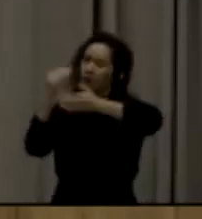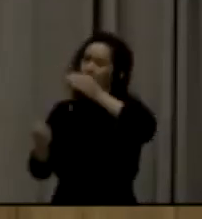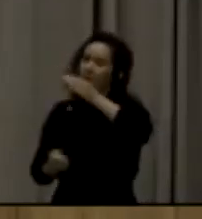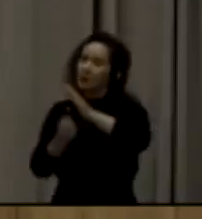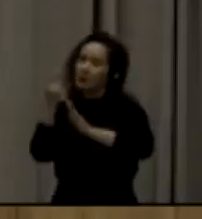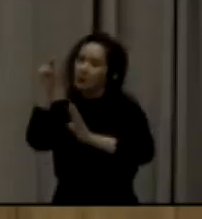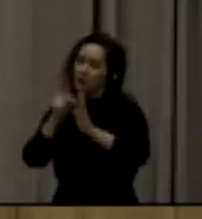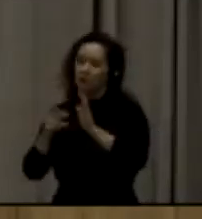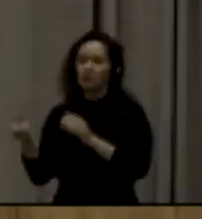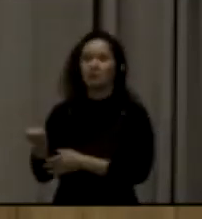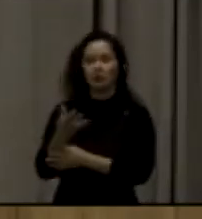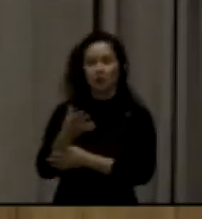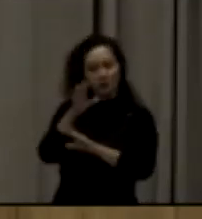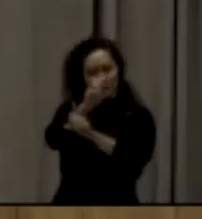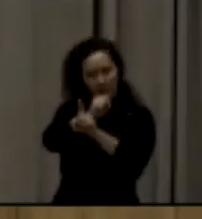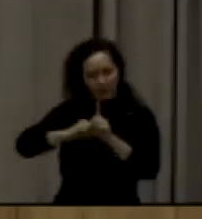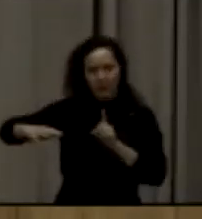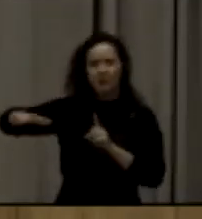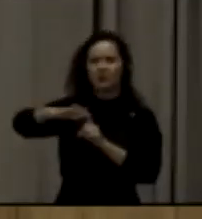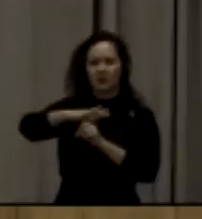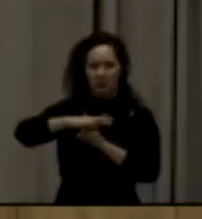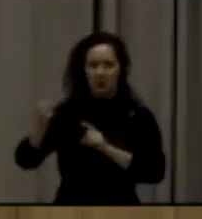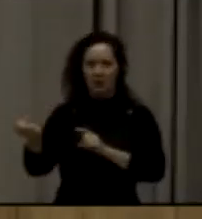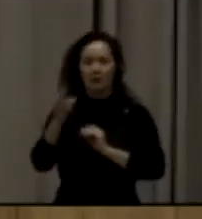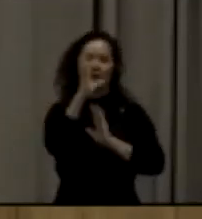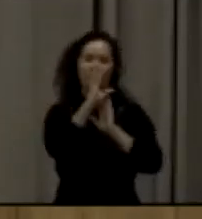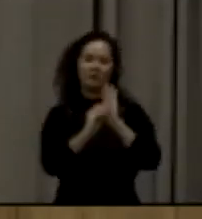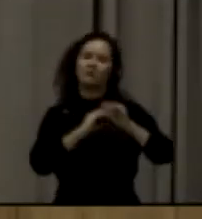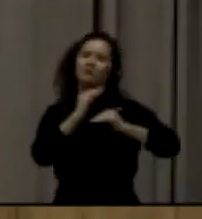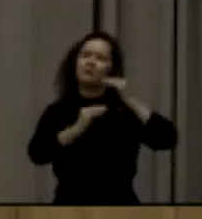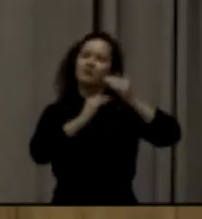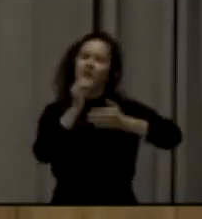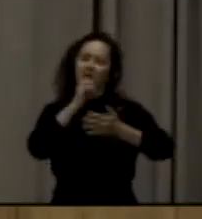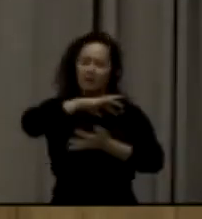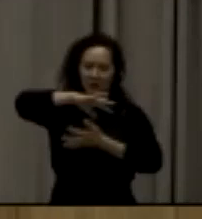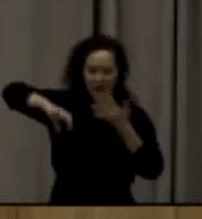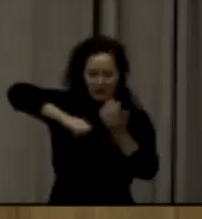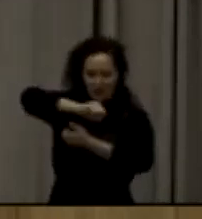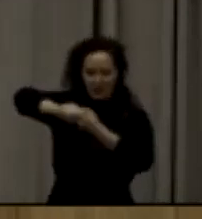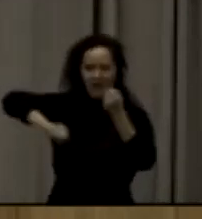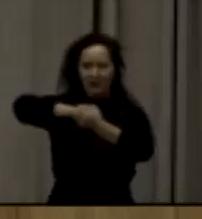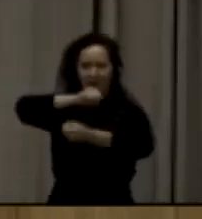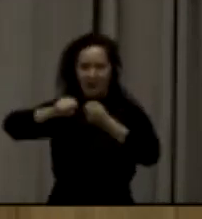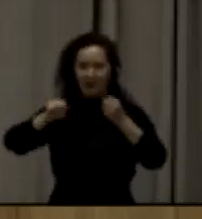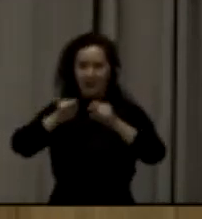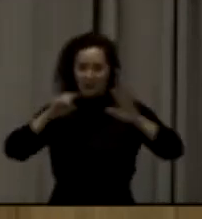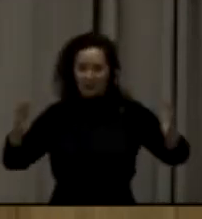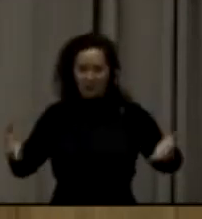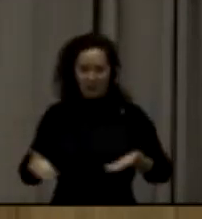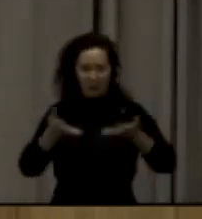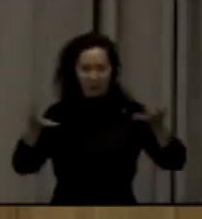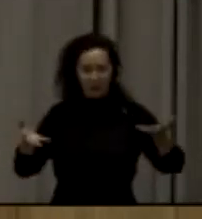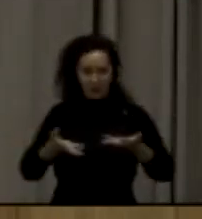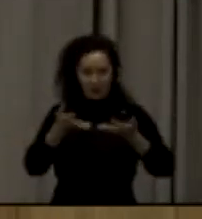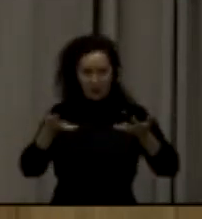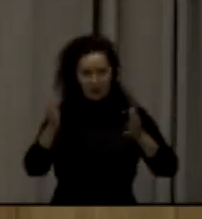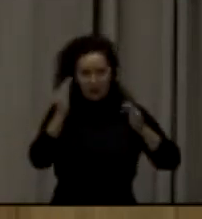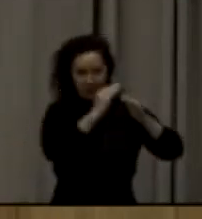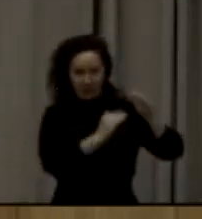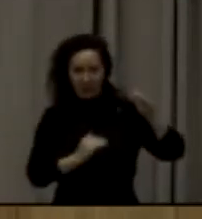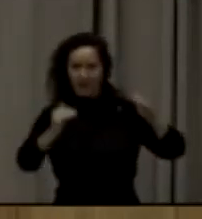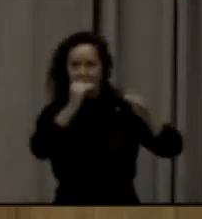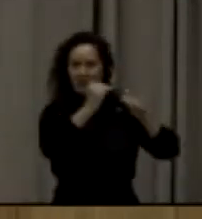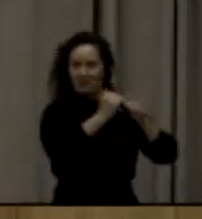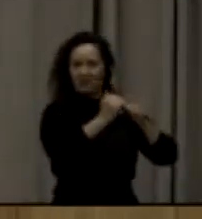um novo projeto de sociedade, um novo modelo de desenvolvimento sustentável e promotor da